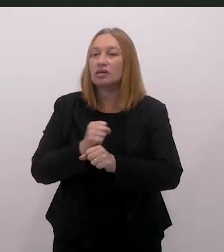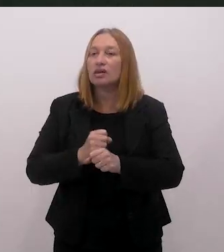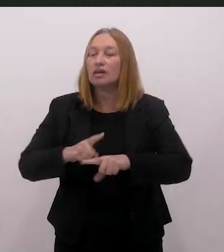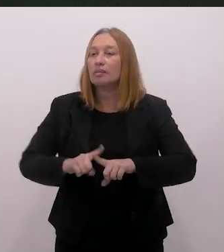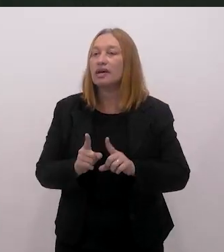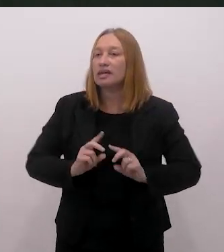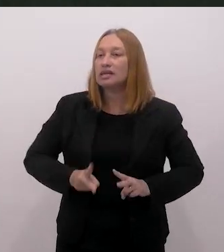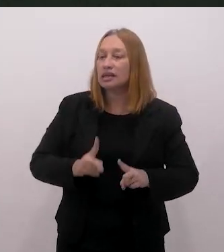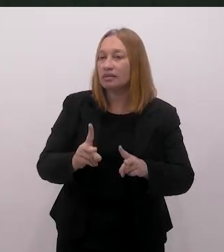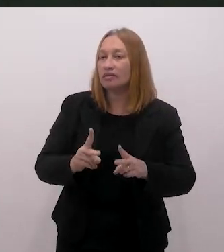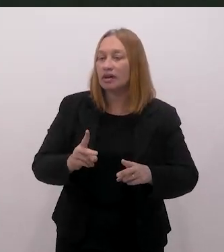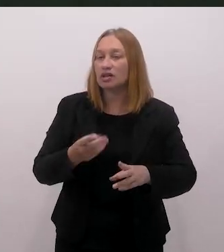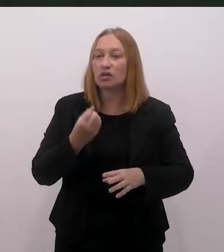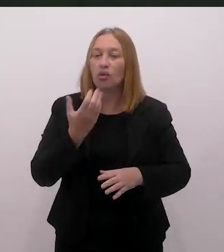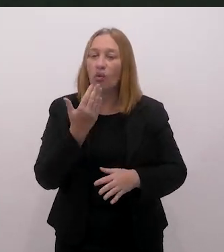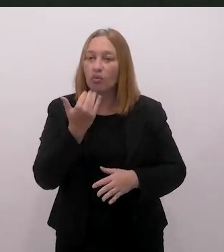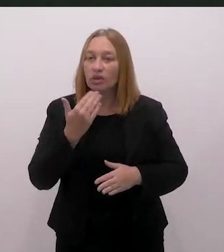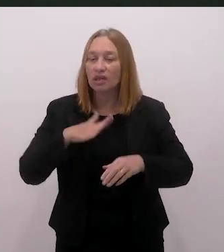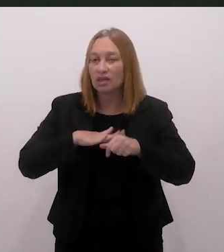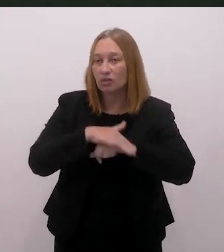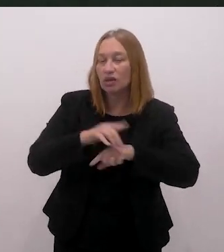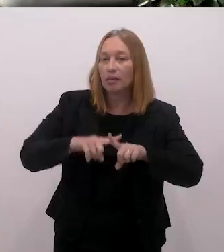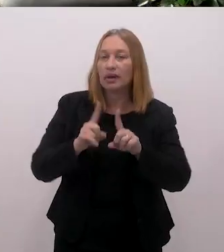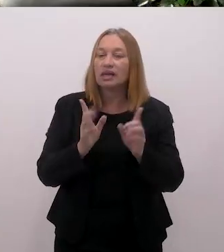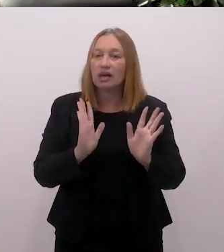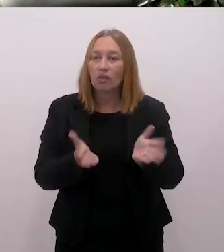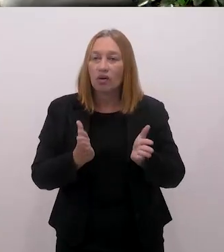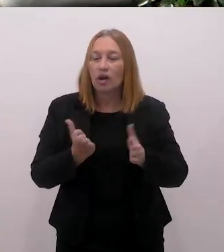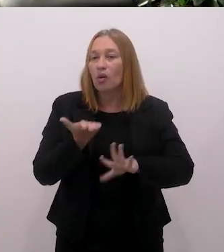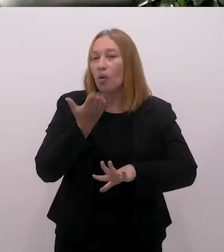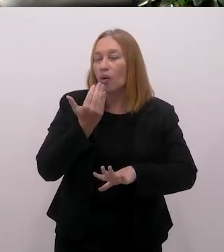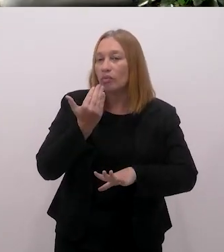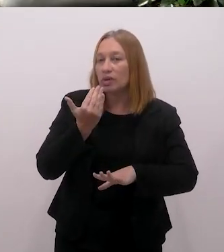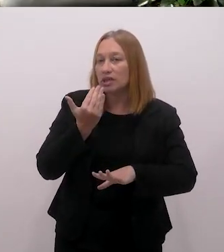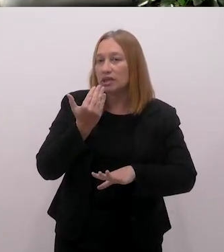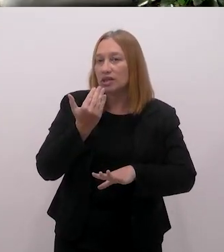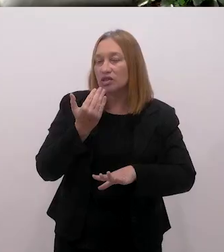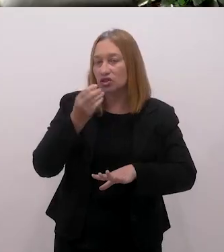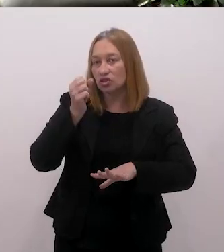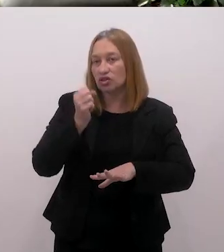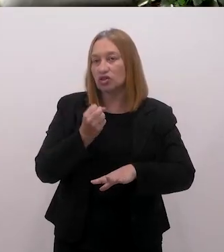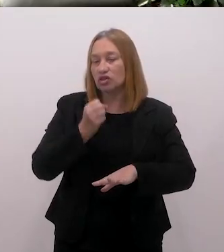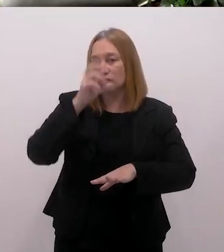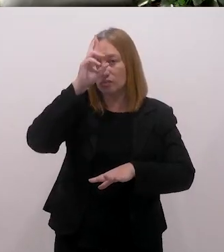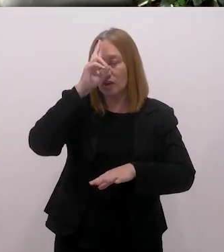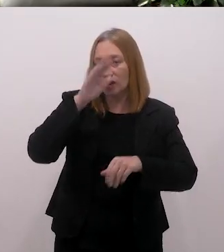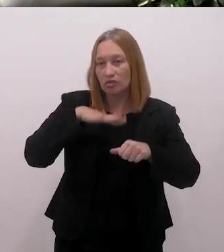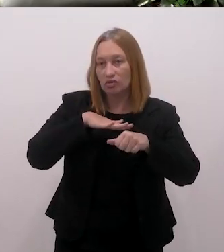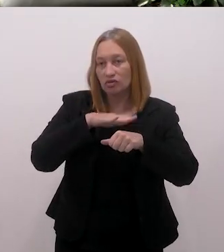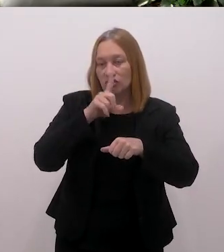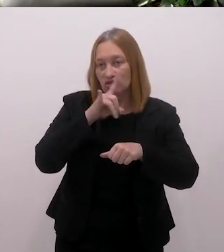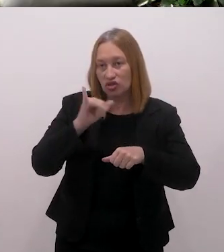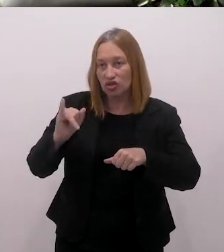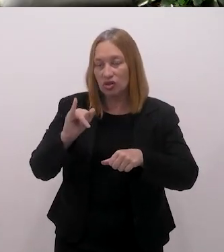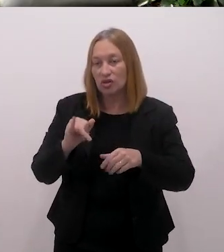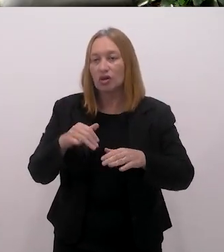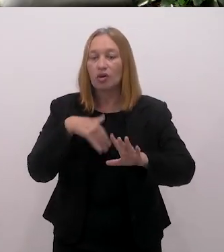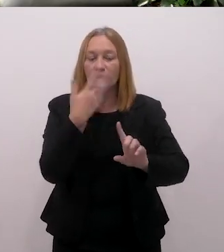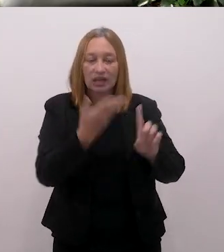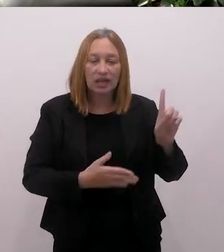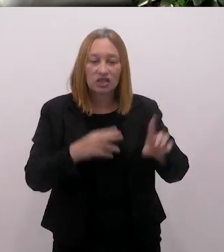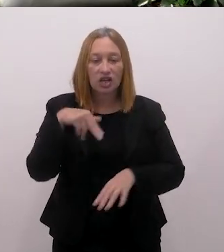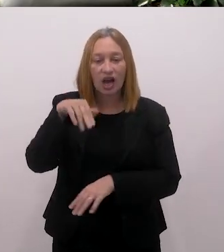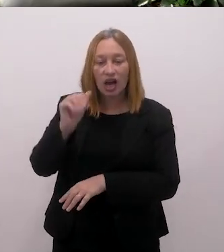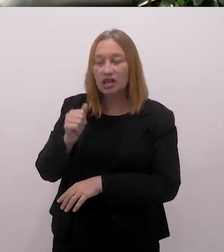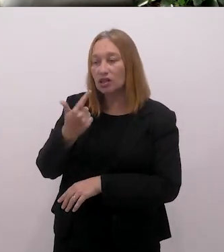ano. E só que a gente sempre faz jantar. Mas dessa vez a gente vai fazer um almoço em homenagem a